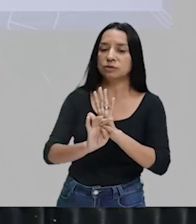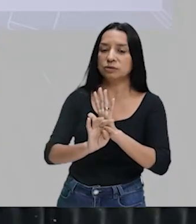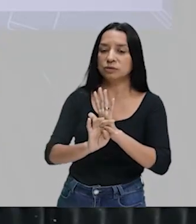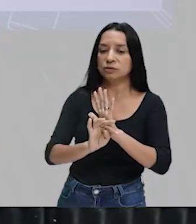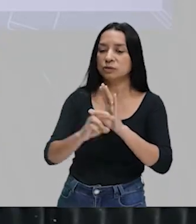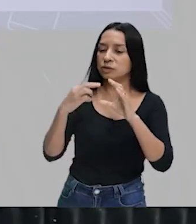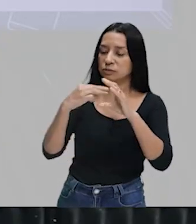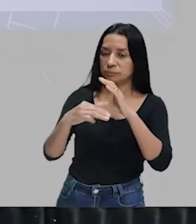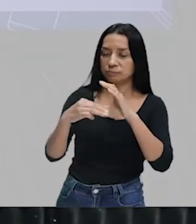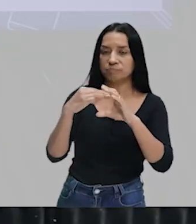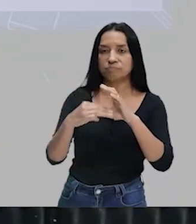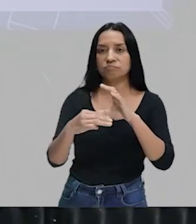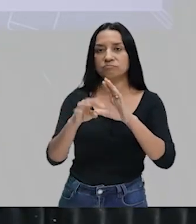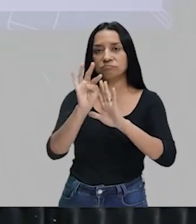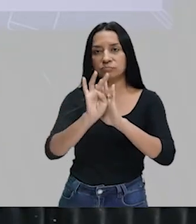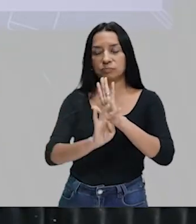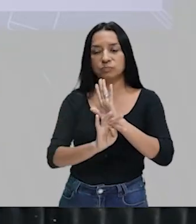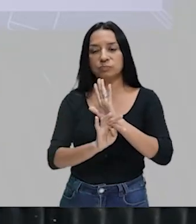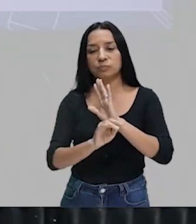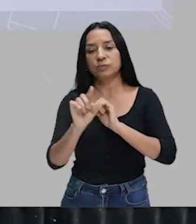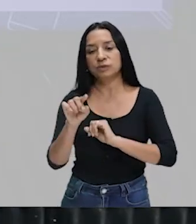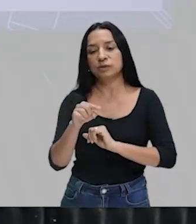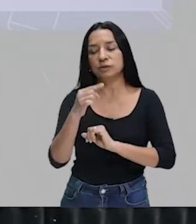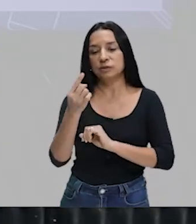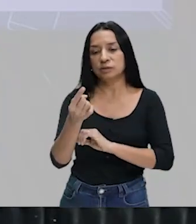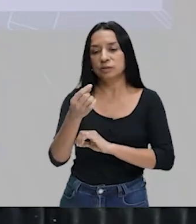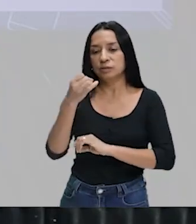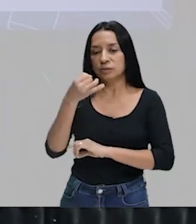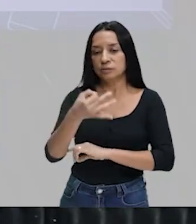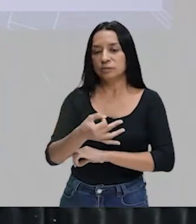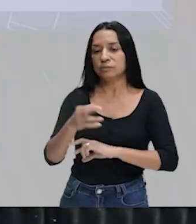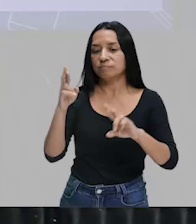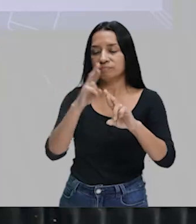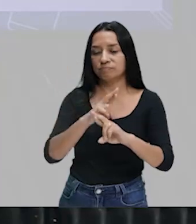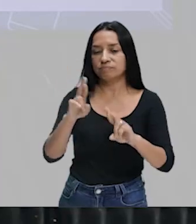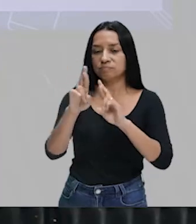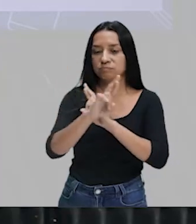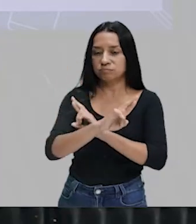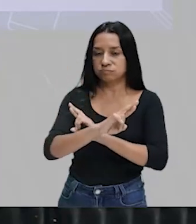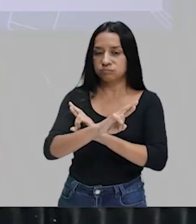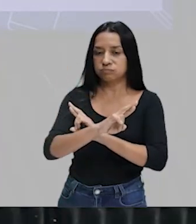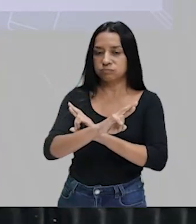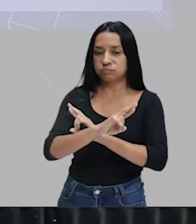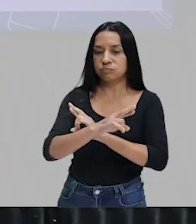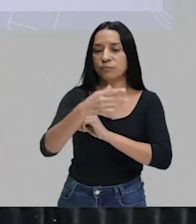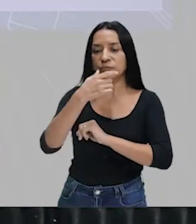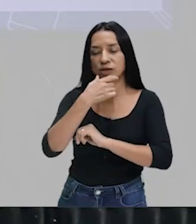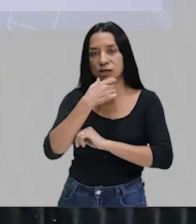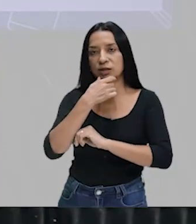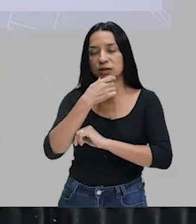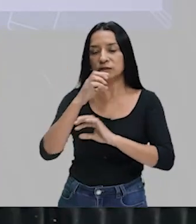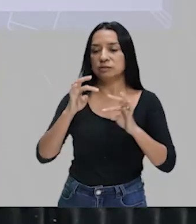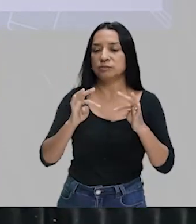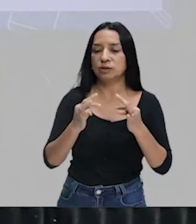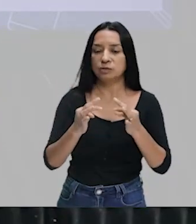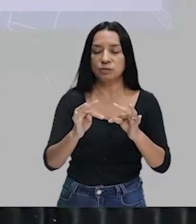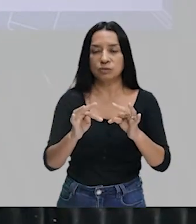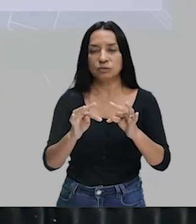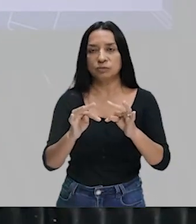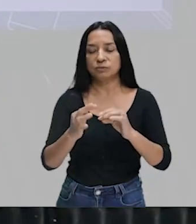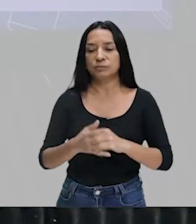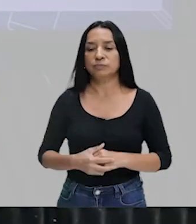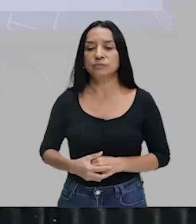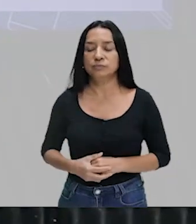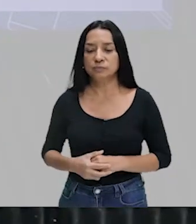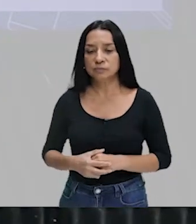das mensagens de texto. Depois vamos falar da relação entre English Language and Technology, a relação